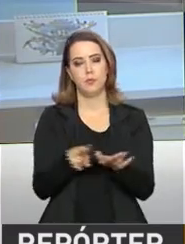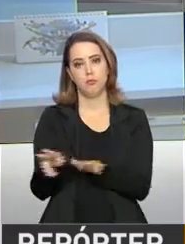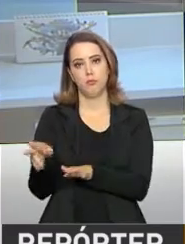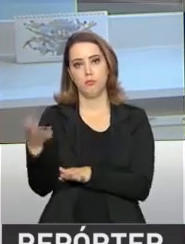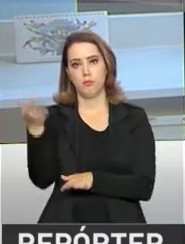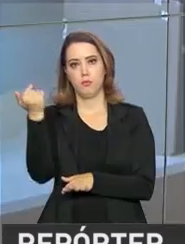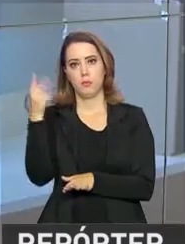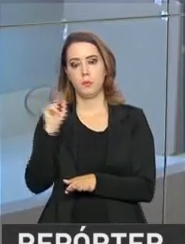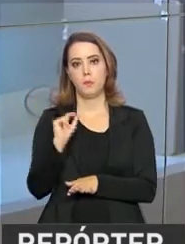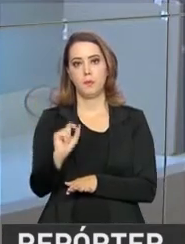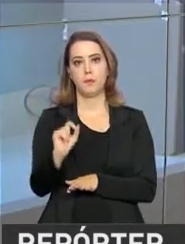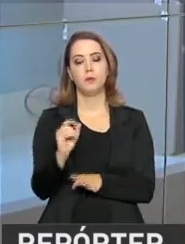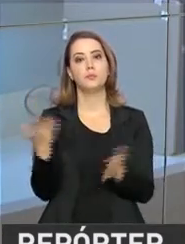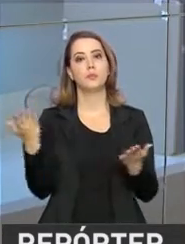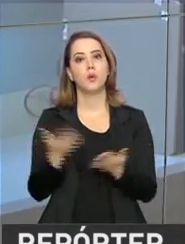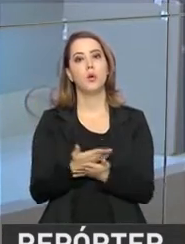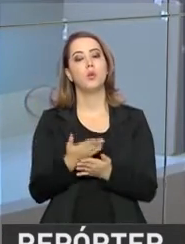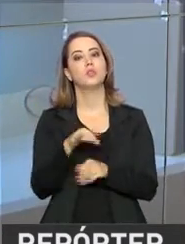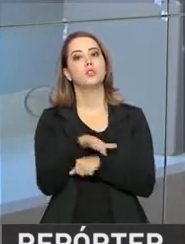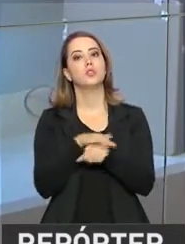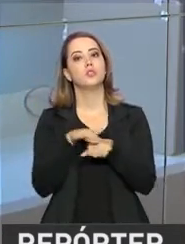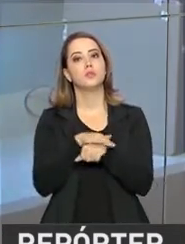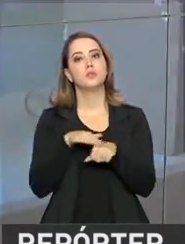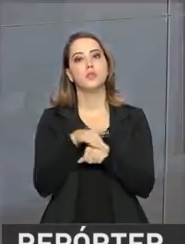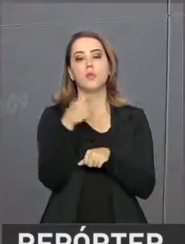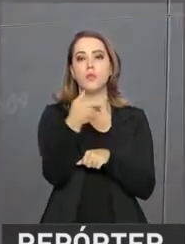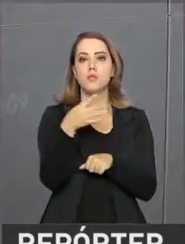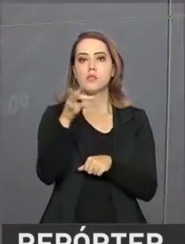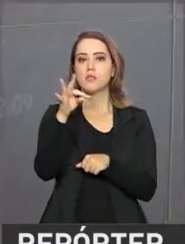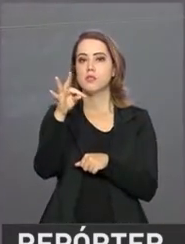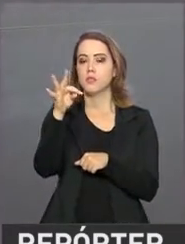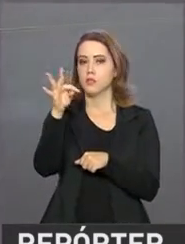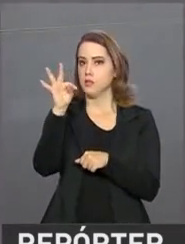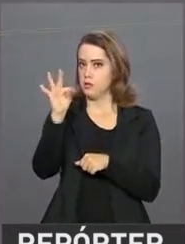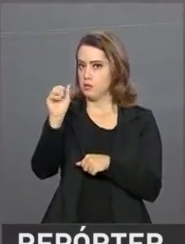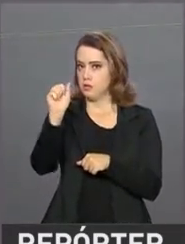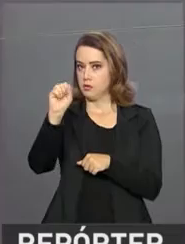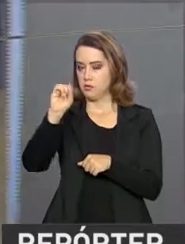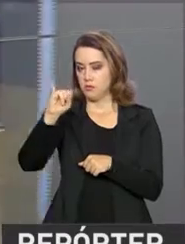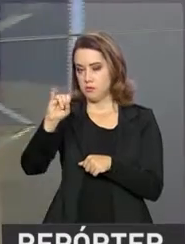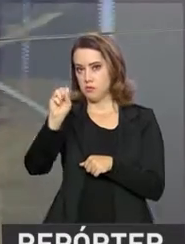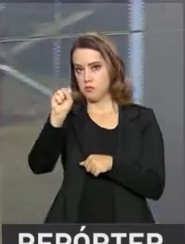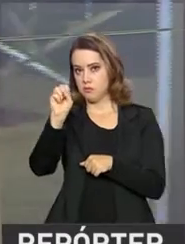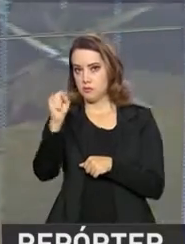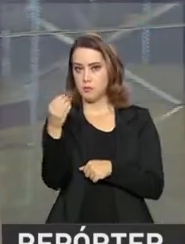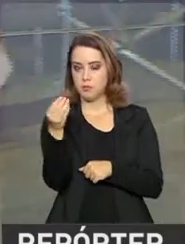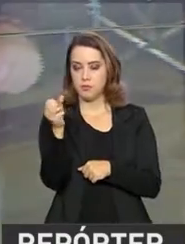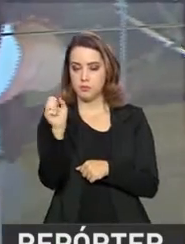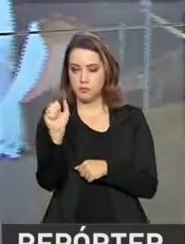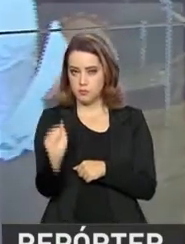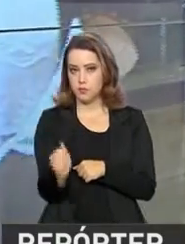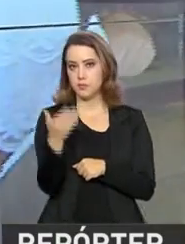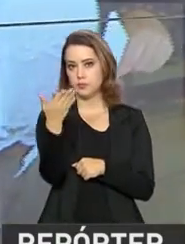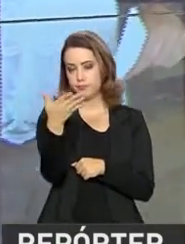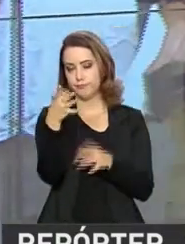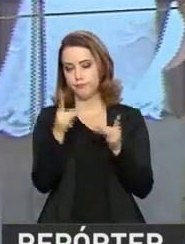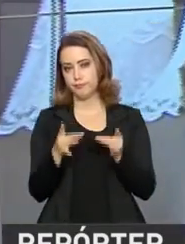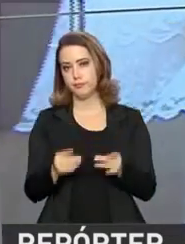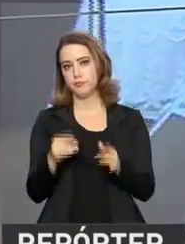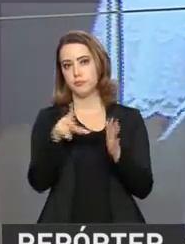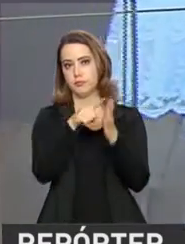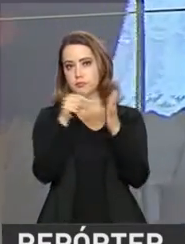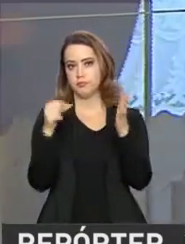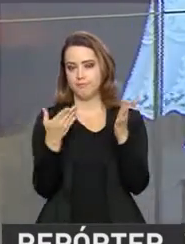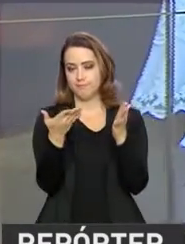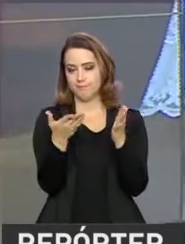semana passada vamos conversar agora com thaísa diz que está no palácio do planalto e traz ao vivo os detalhes desta tarde pra gente foi thaís